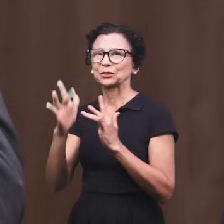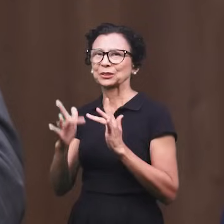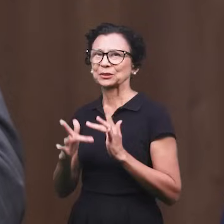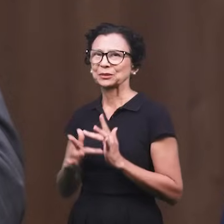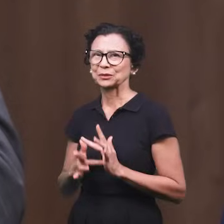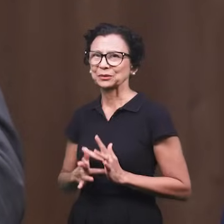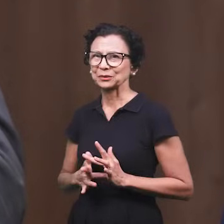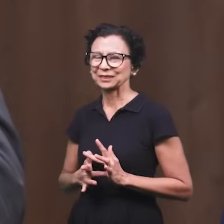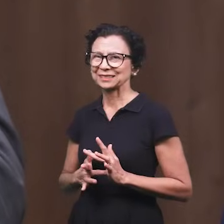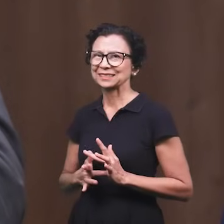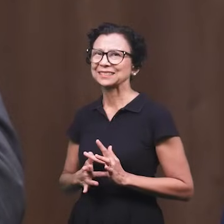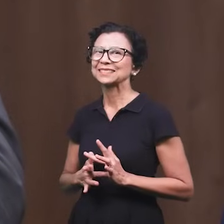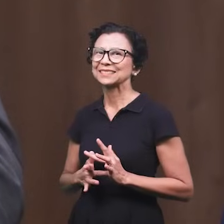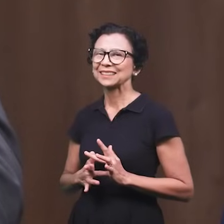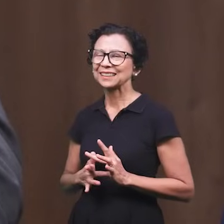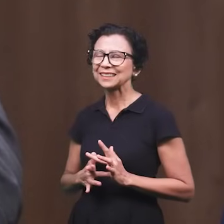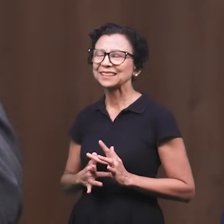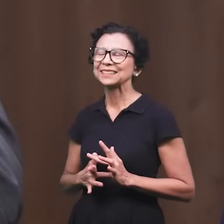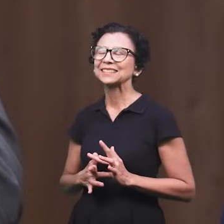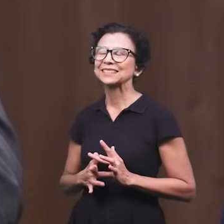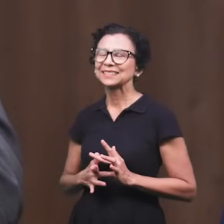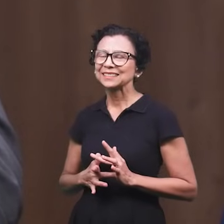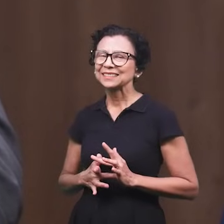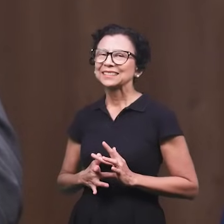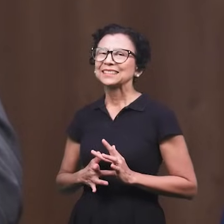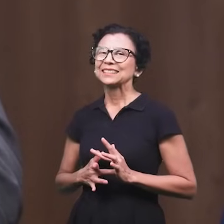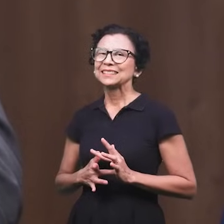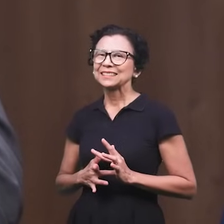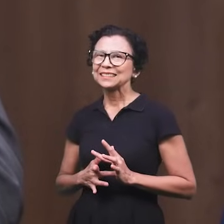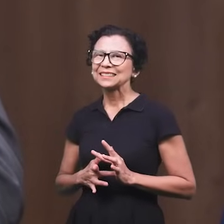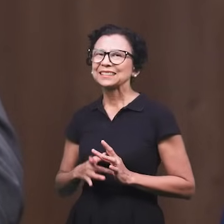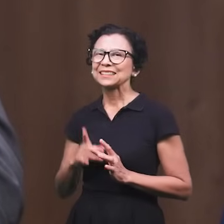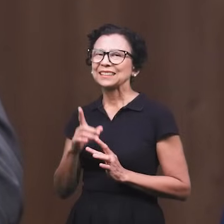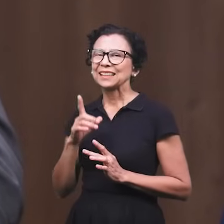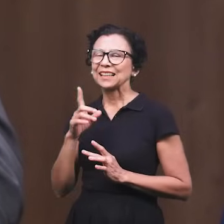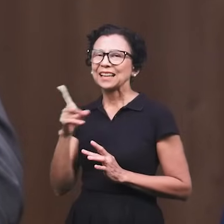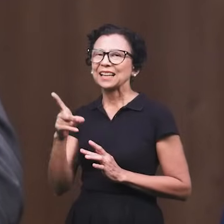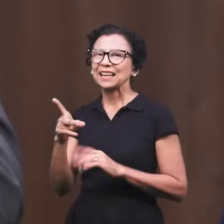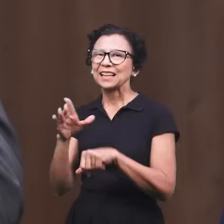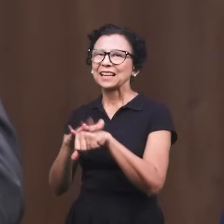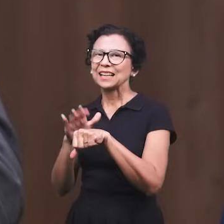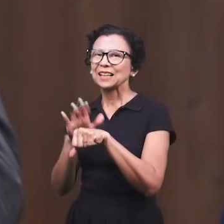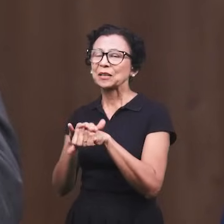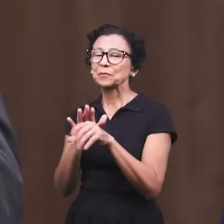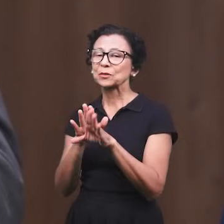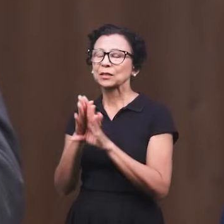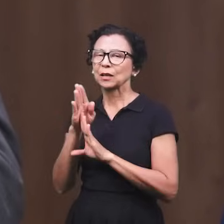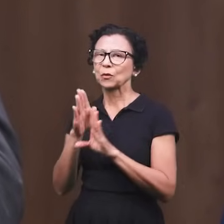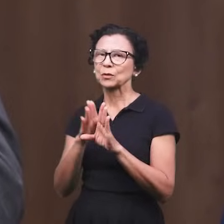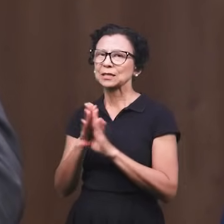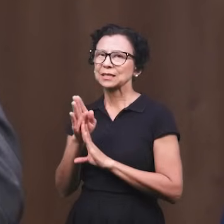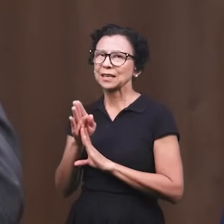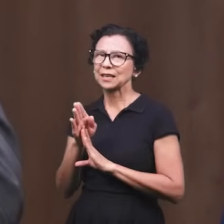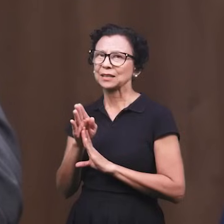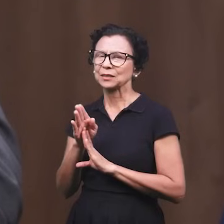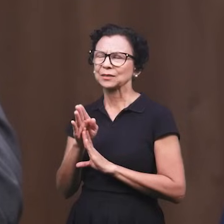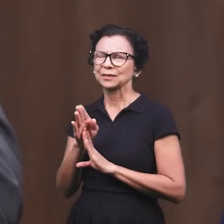as ovelhas dele ouvem a voz dele, e você poder ter um conselho dele, que não vê como vê o